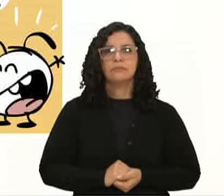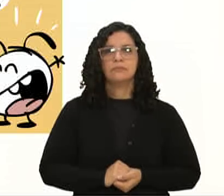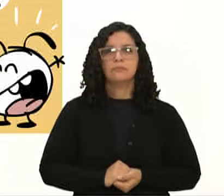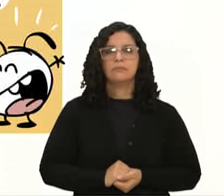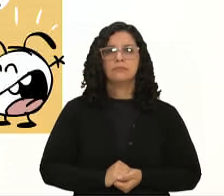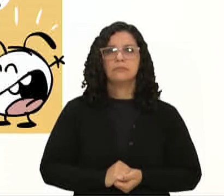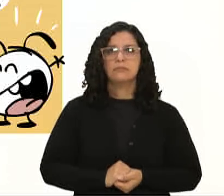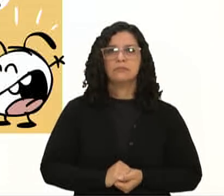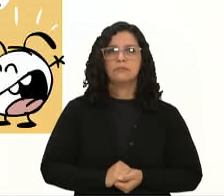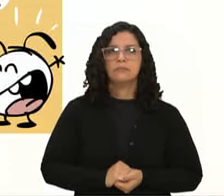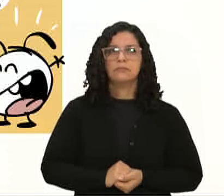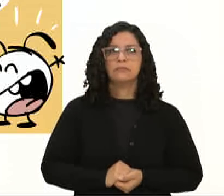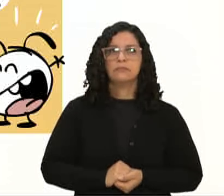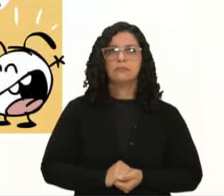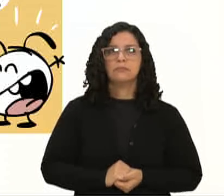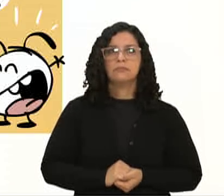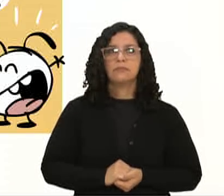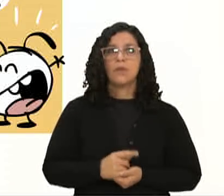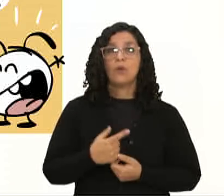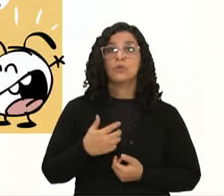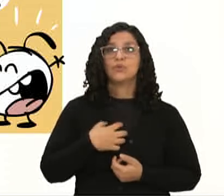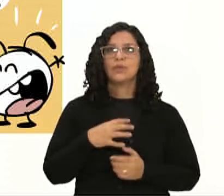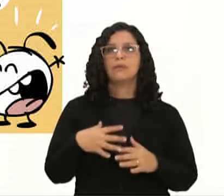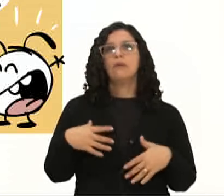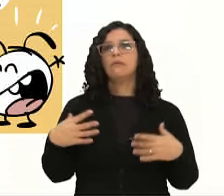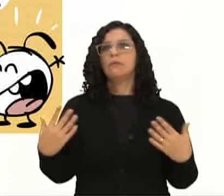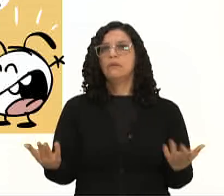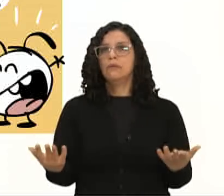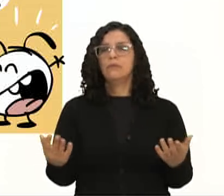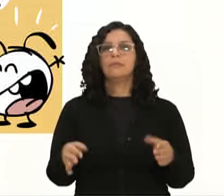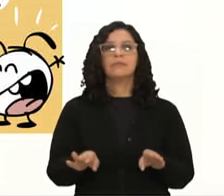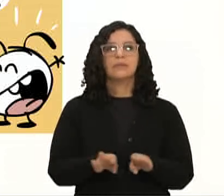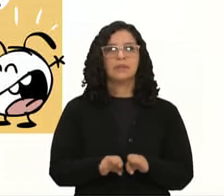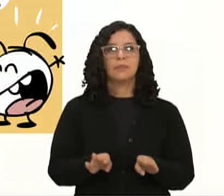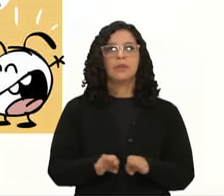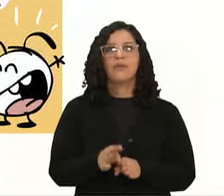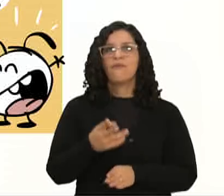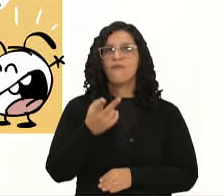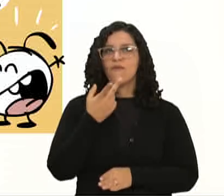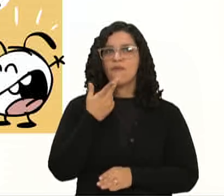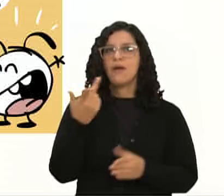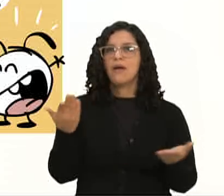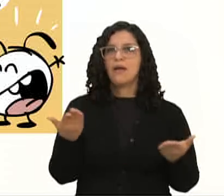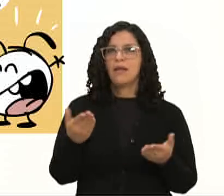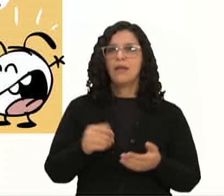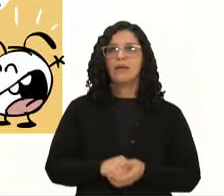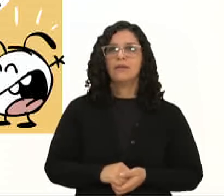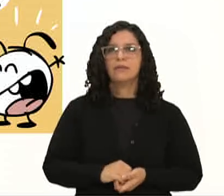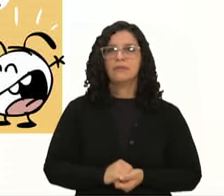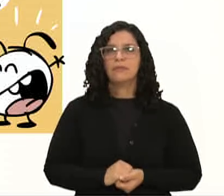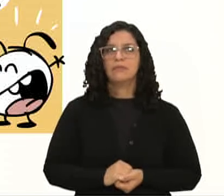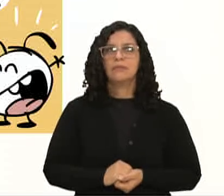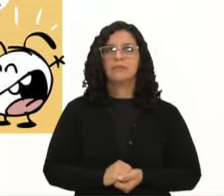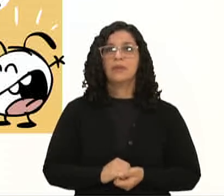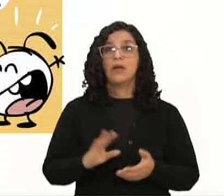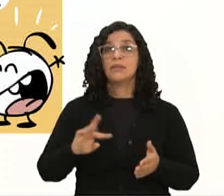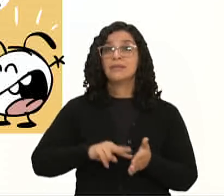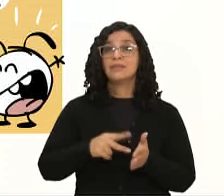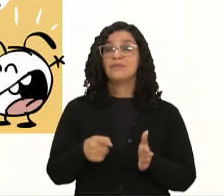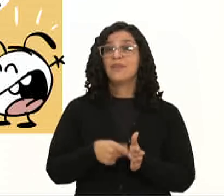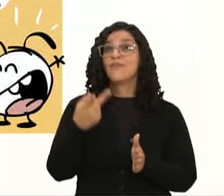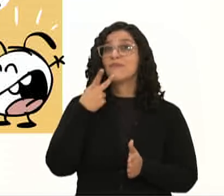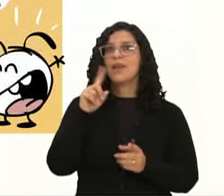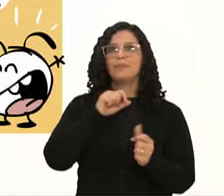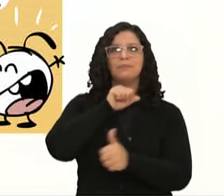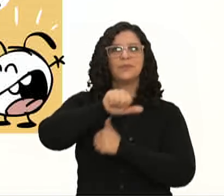E o outro diz, really? E no finalzinho, ele está dizendo assim, that's great. Olha já